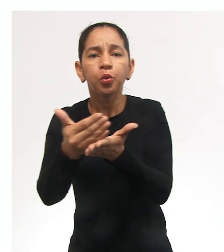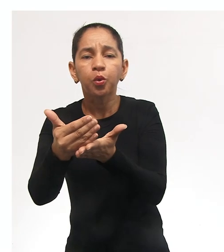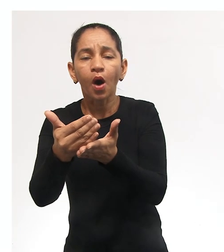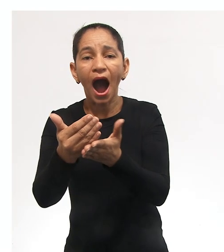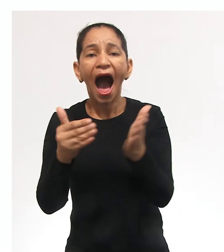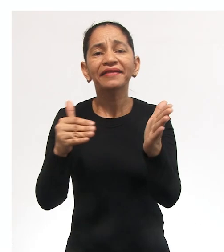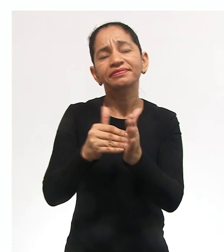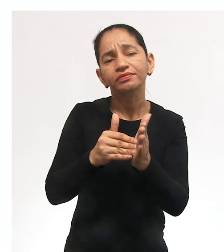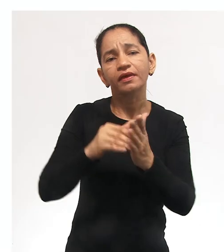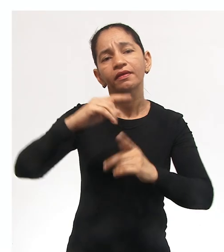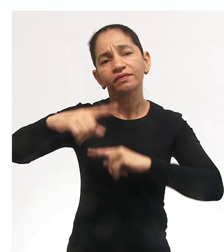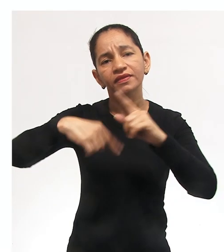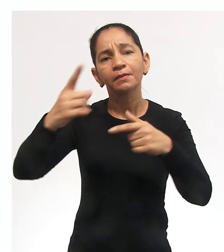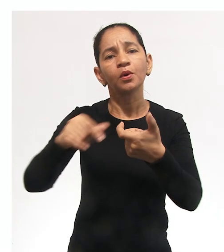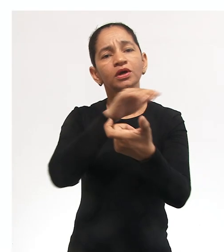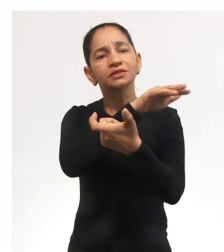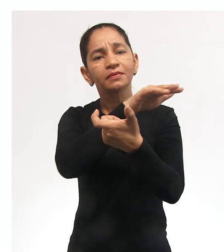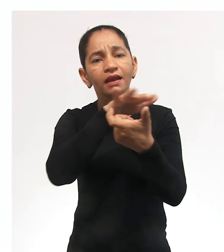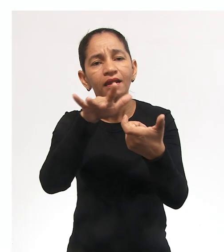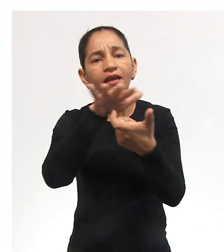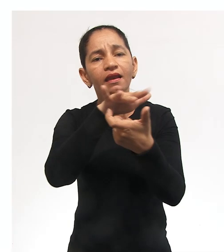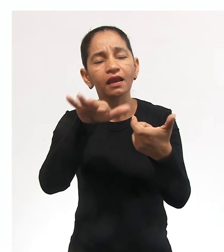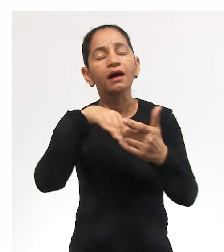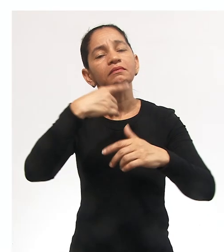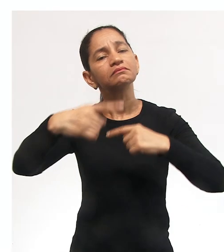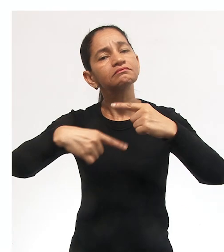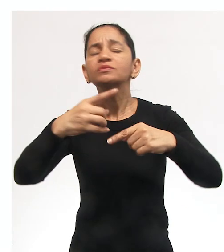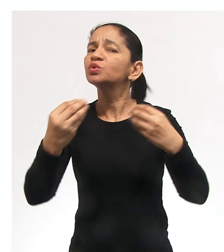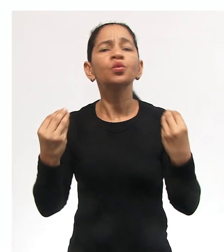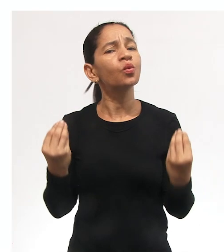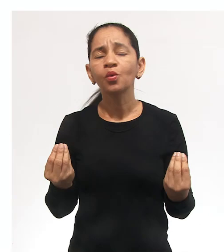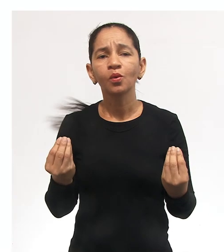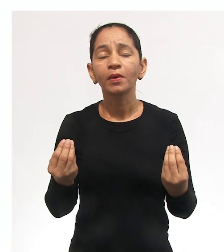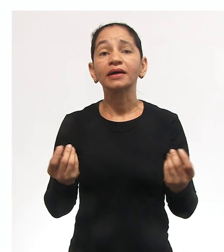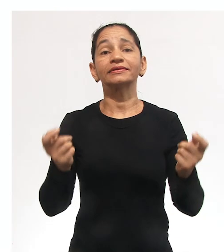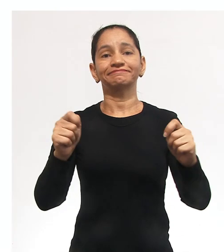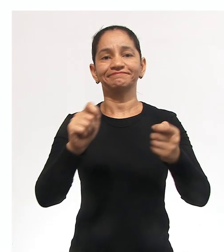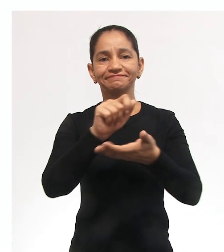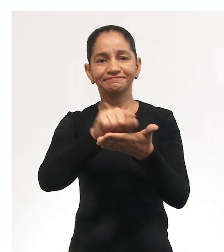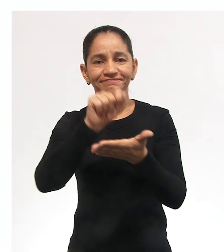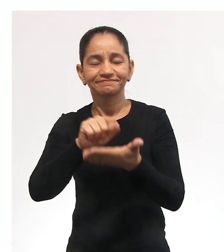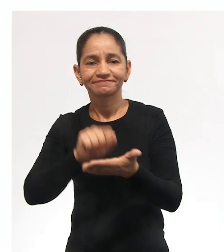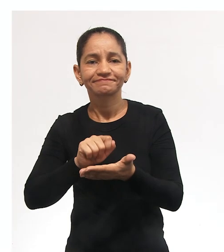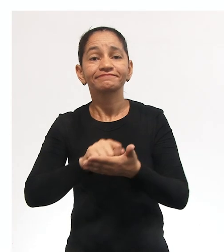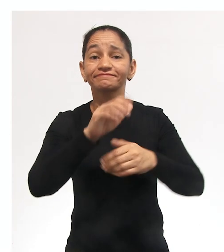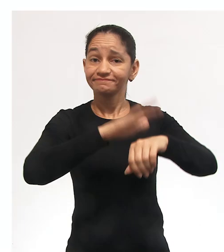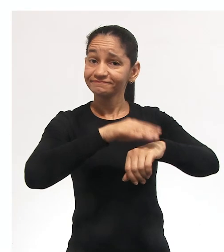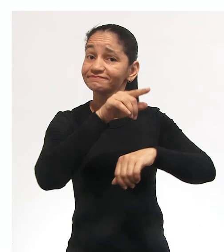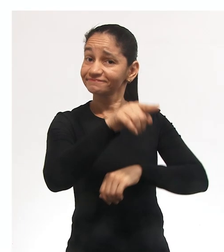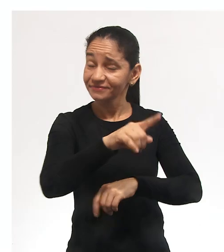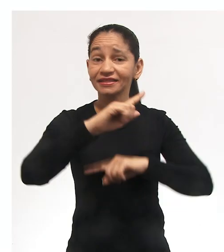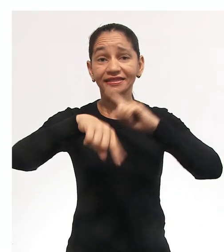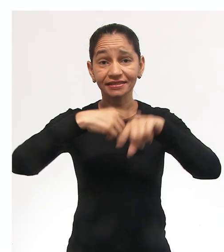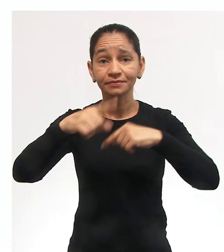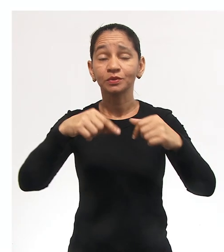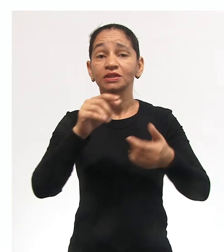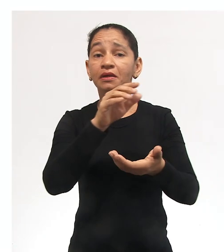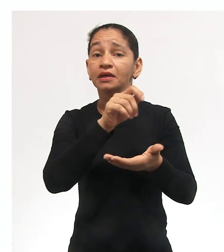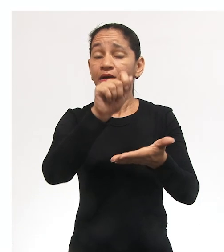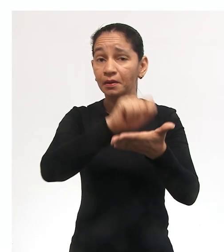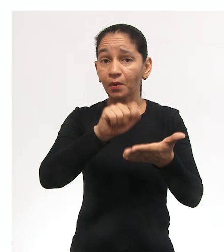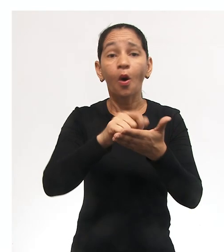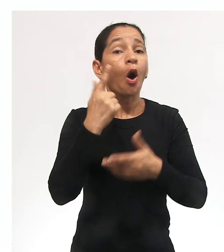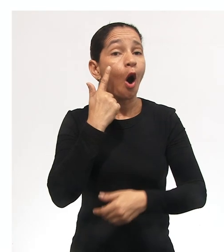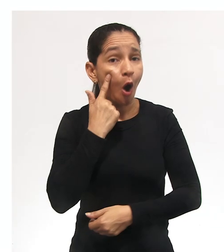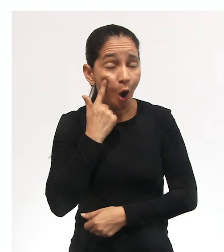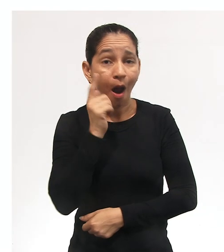e letramento. Vejam aí o processo que passa a escrita da criança. A